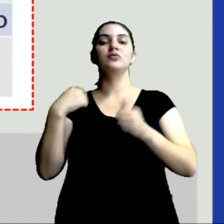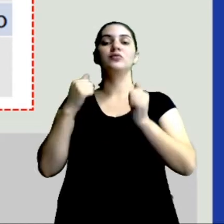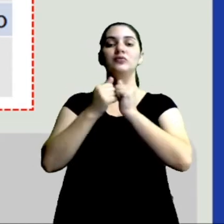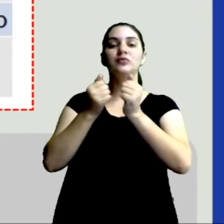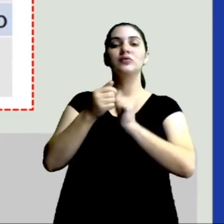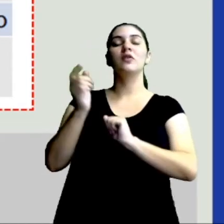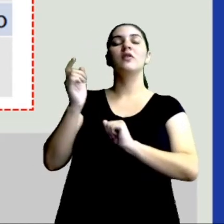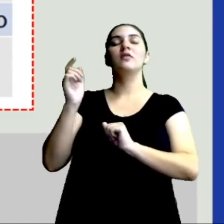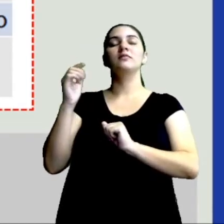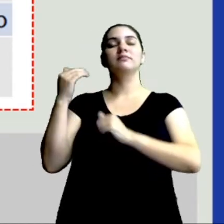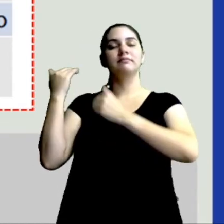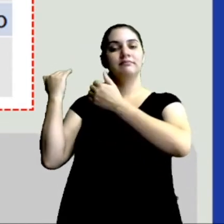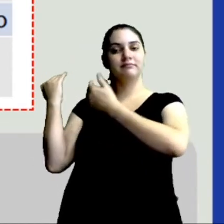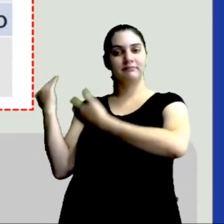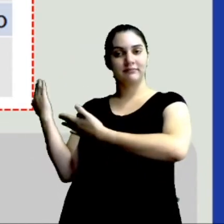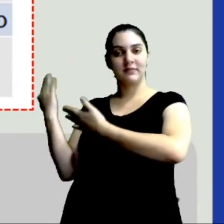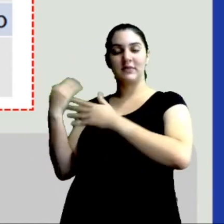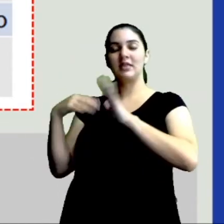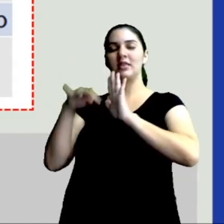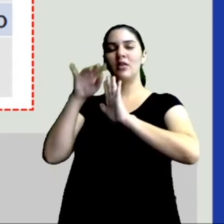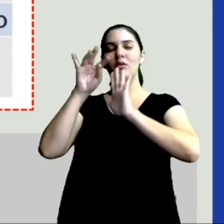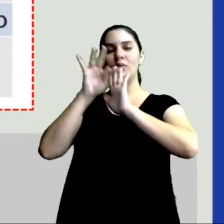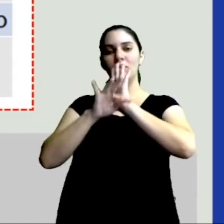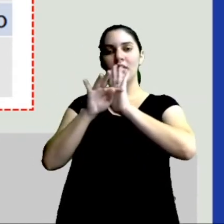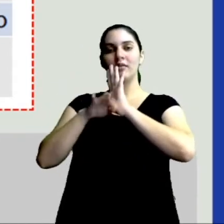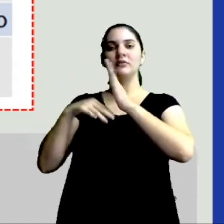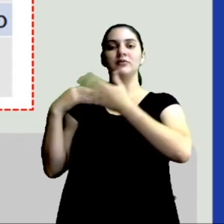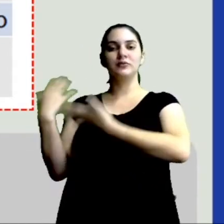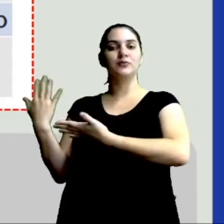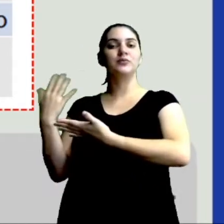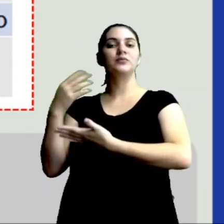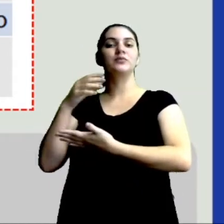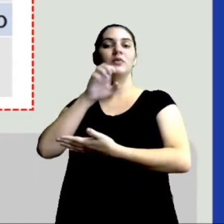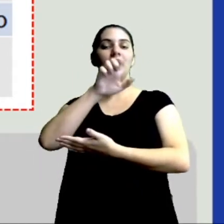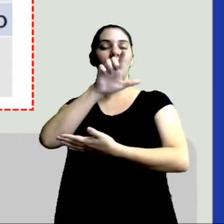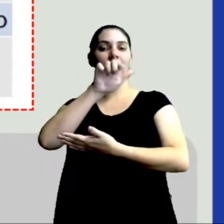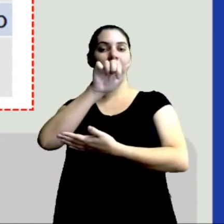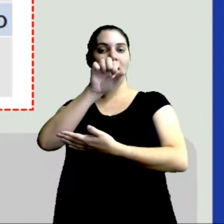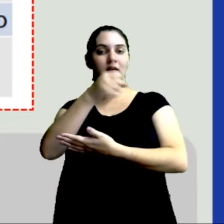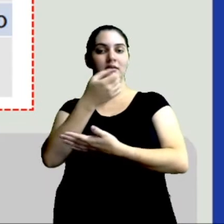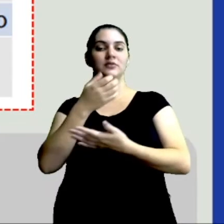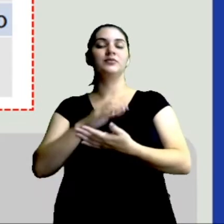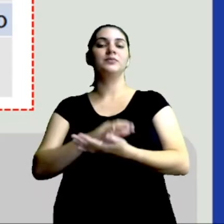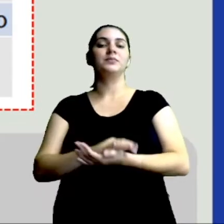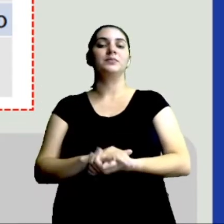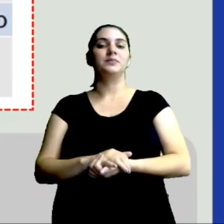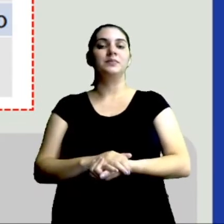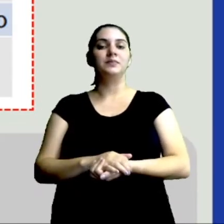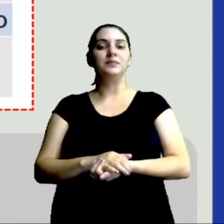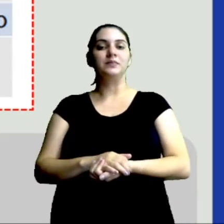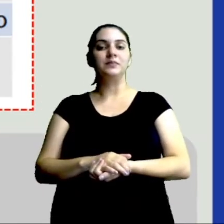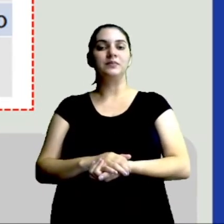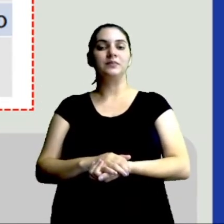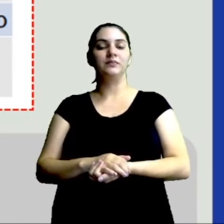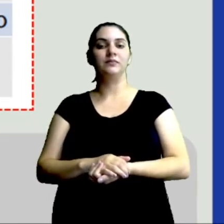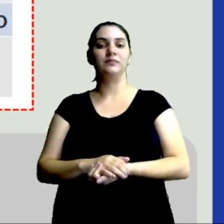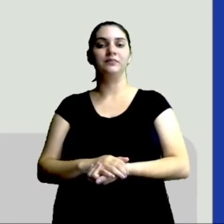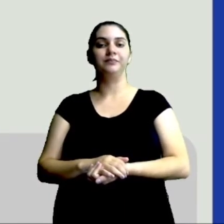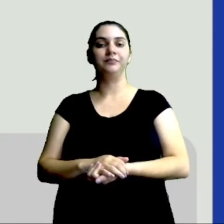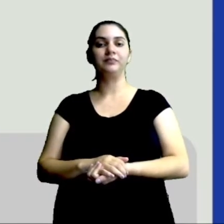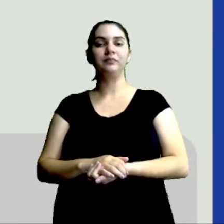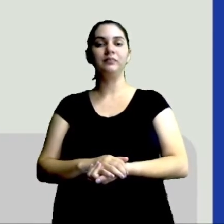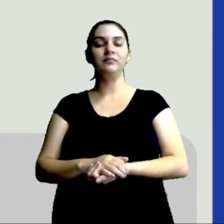vós convosco, eles, elas, si consigo. Tá bom? Então vamos lá.